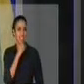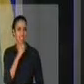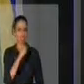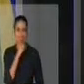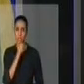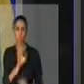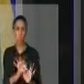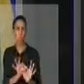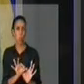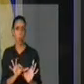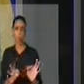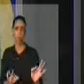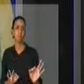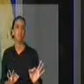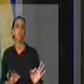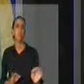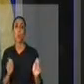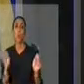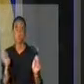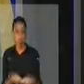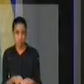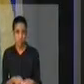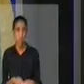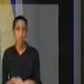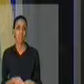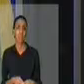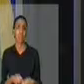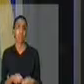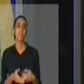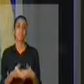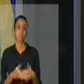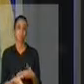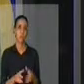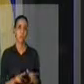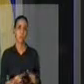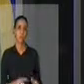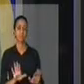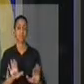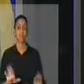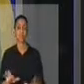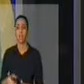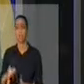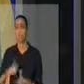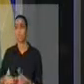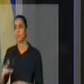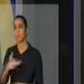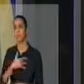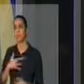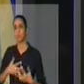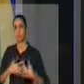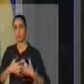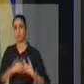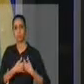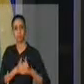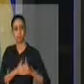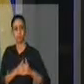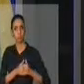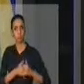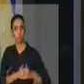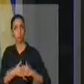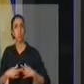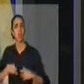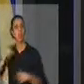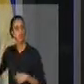da oncologia. Nos últimos 20 anos, nós evoluímos muito no cuidado cardiovascular. As doenças cardiovasculares, que